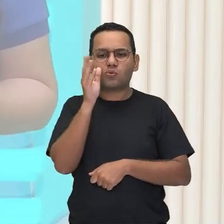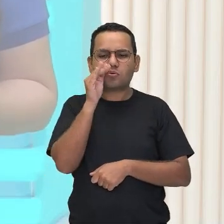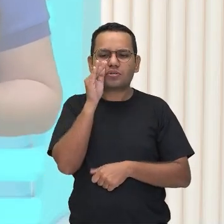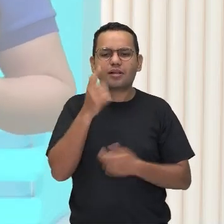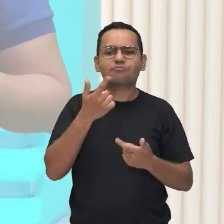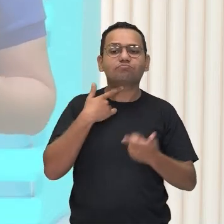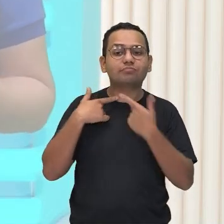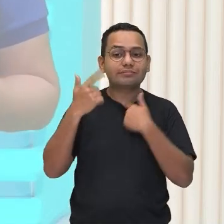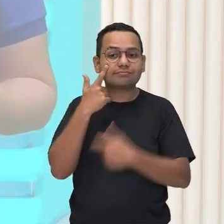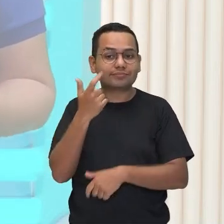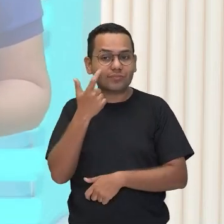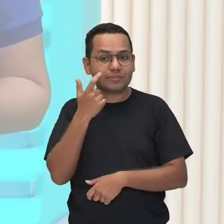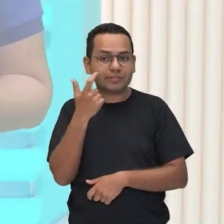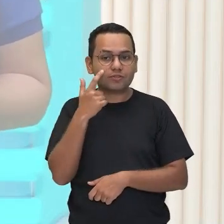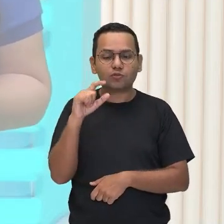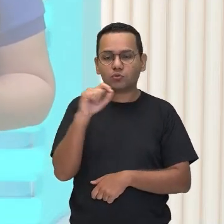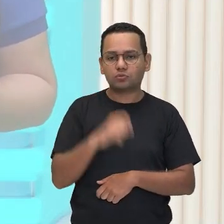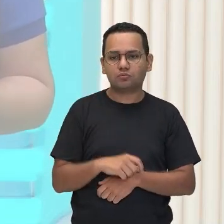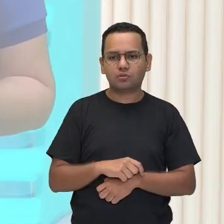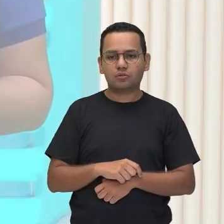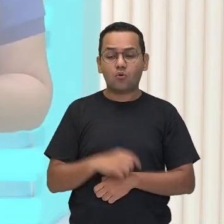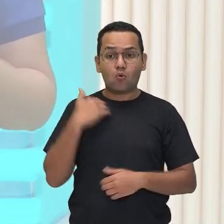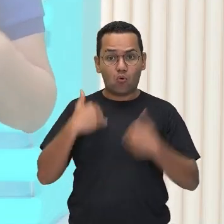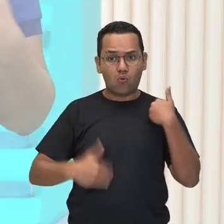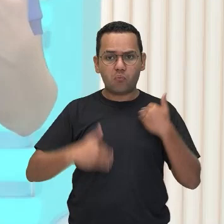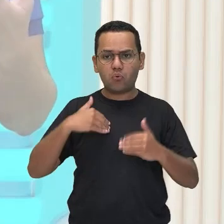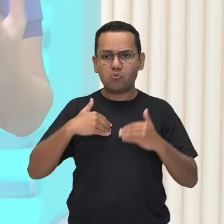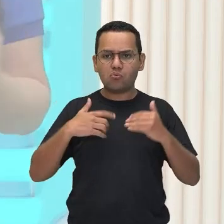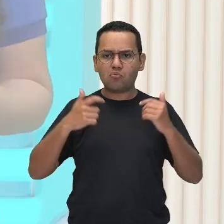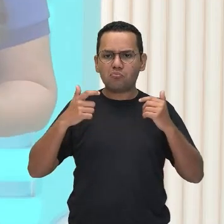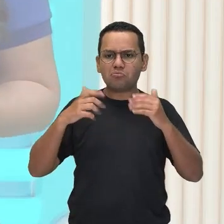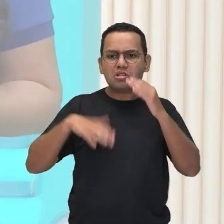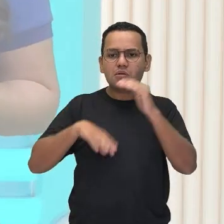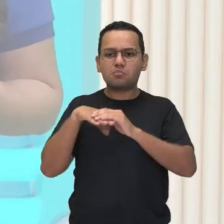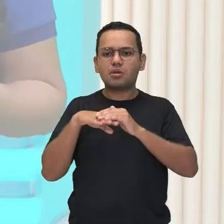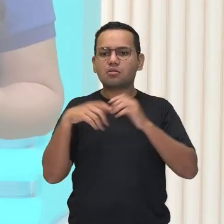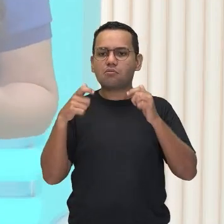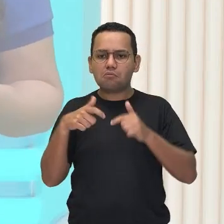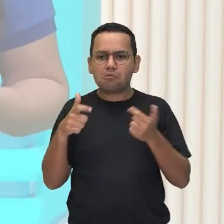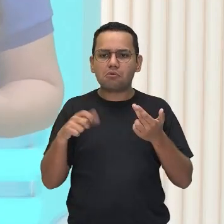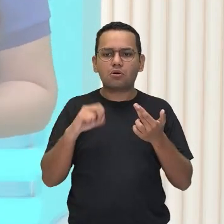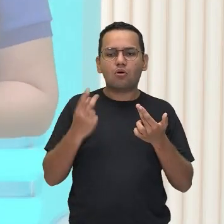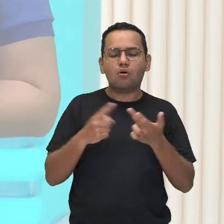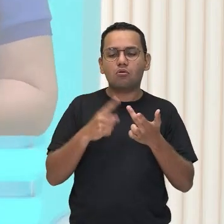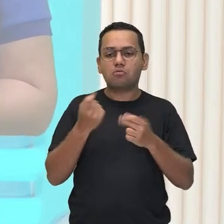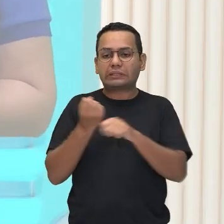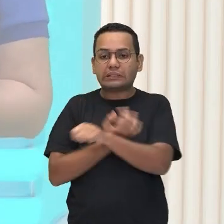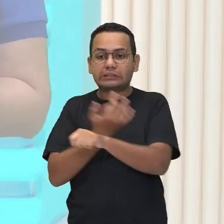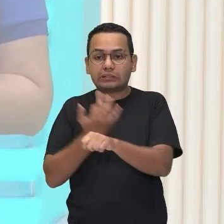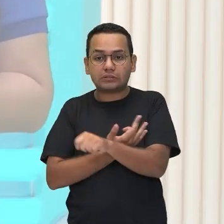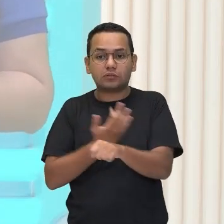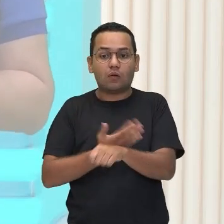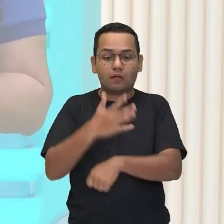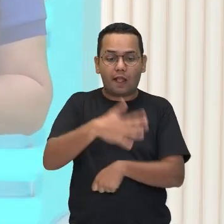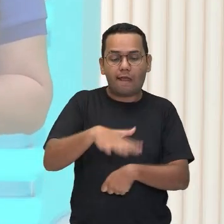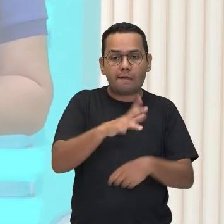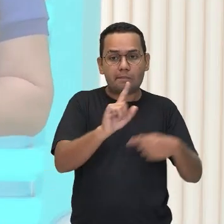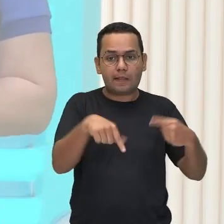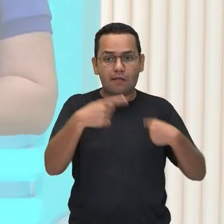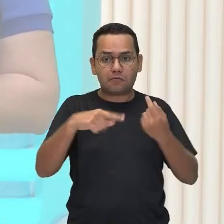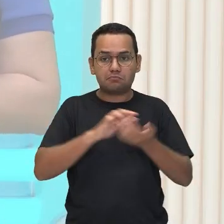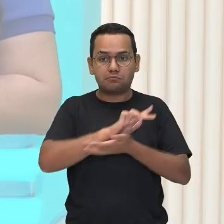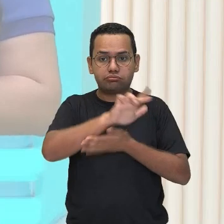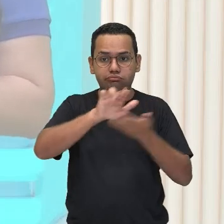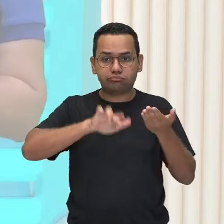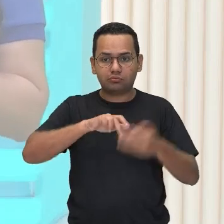onde chega o seu limite até onde você consegue ir Quais são as Sensações que você sente naquele percurso enfim esses pontos aí